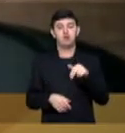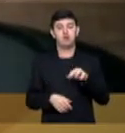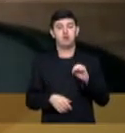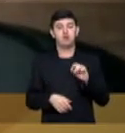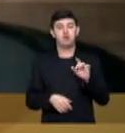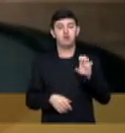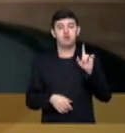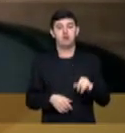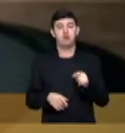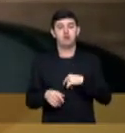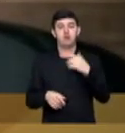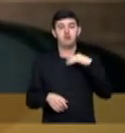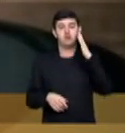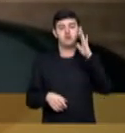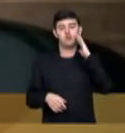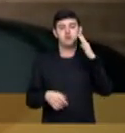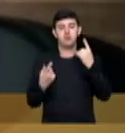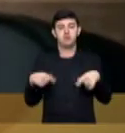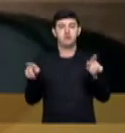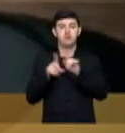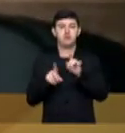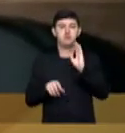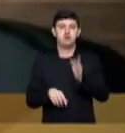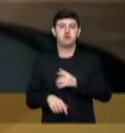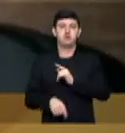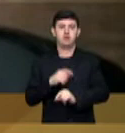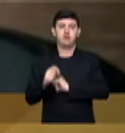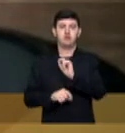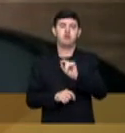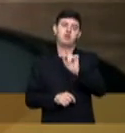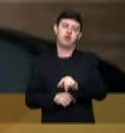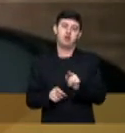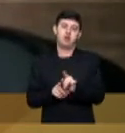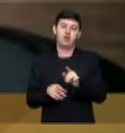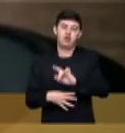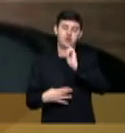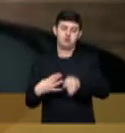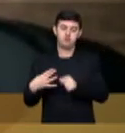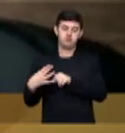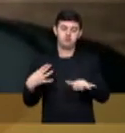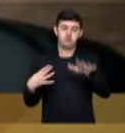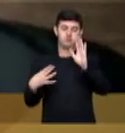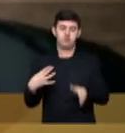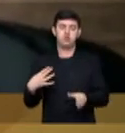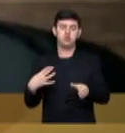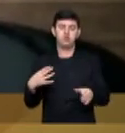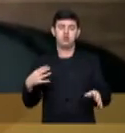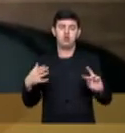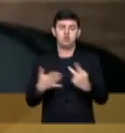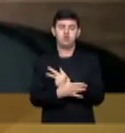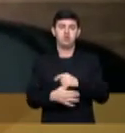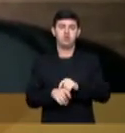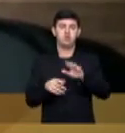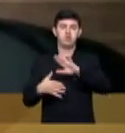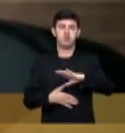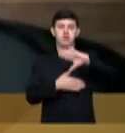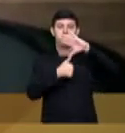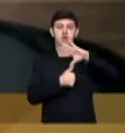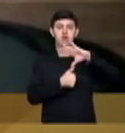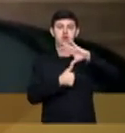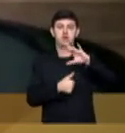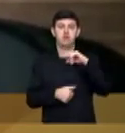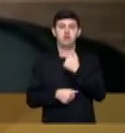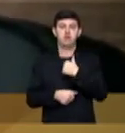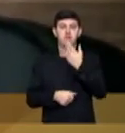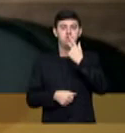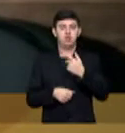interpretação conforme deve ser integrado pelo que na jurisprudência norte-americana foi chamado de